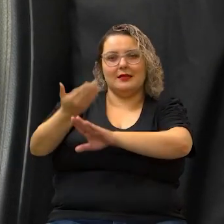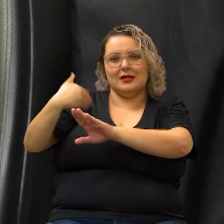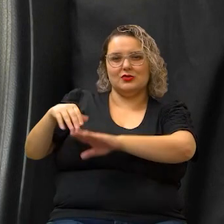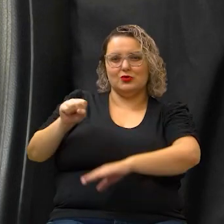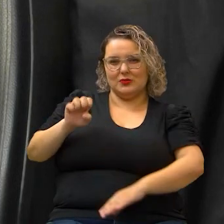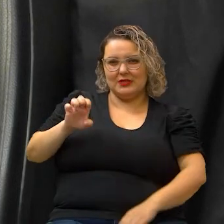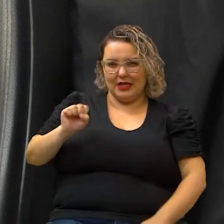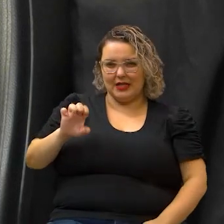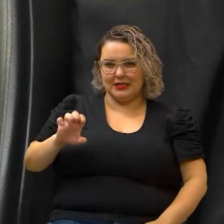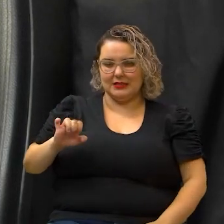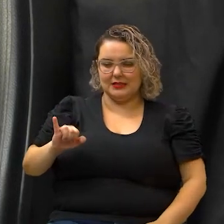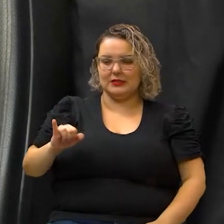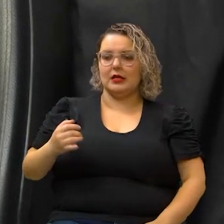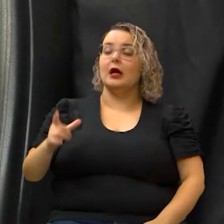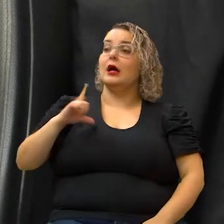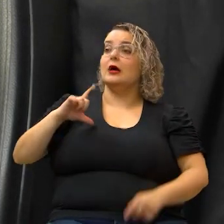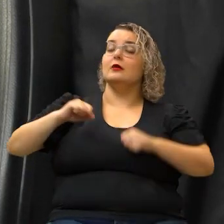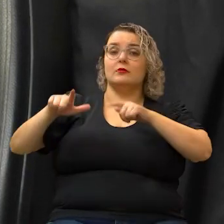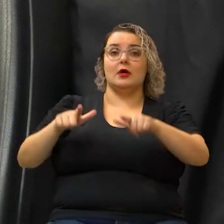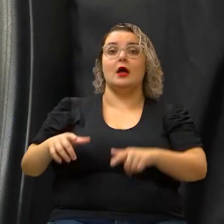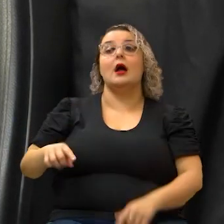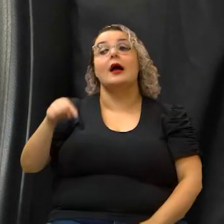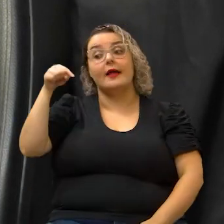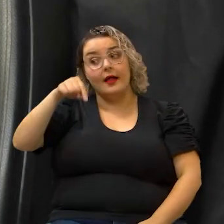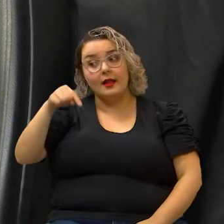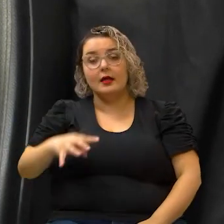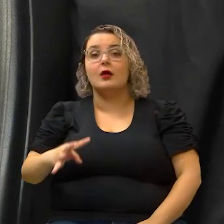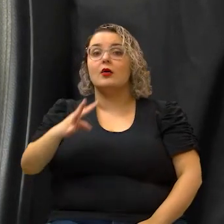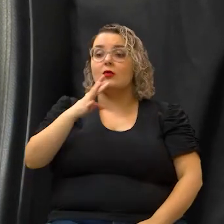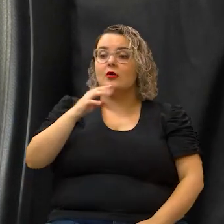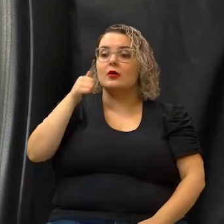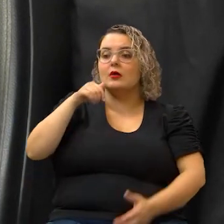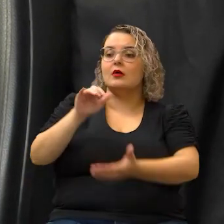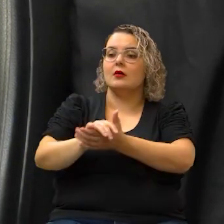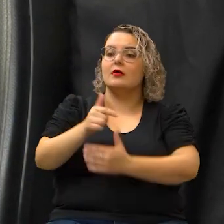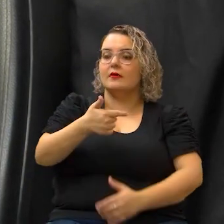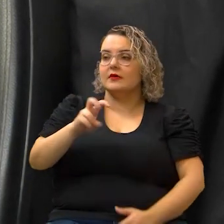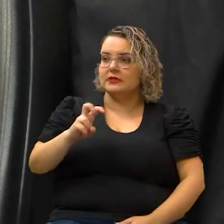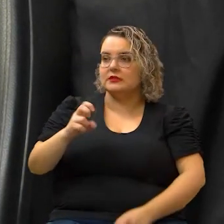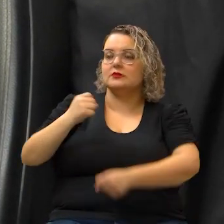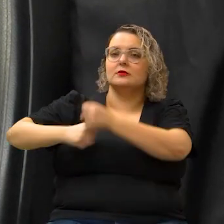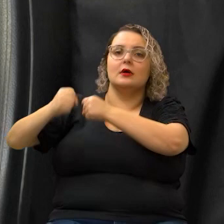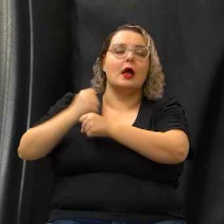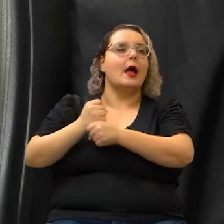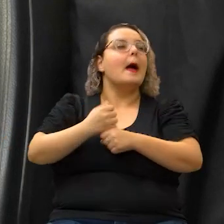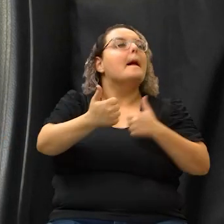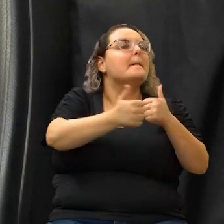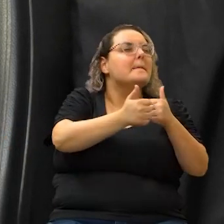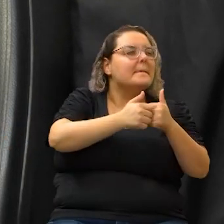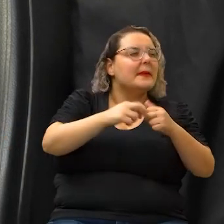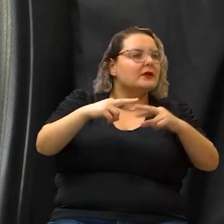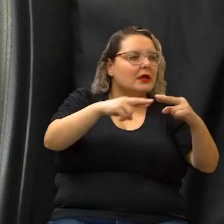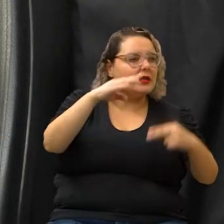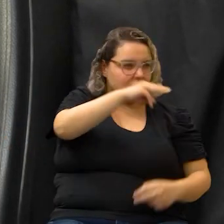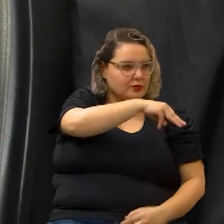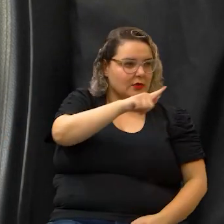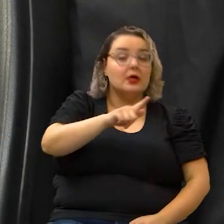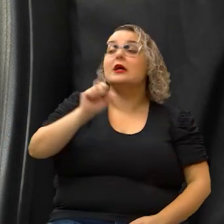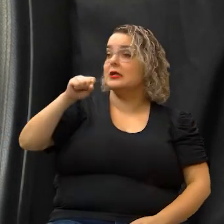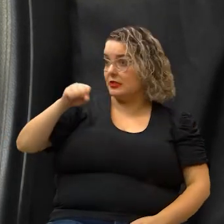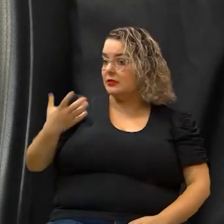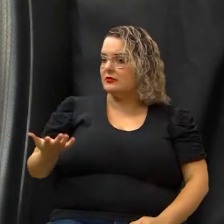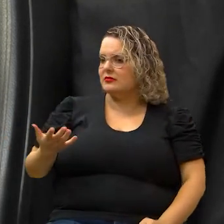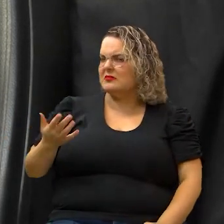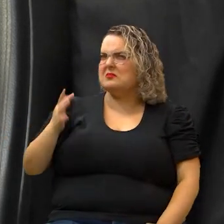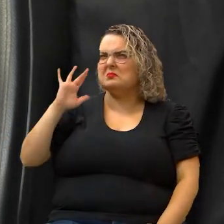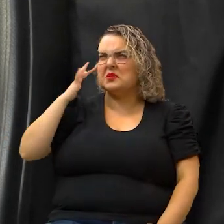naquele templo, teve uma formatura. Ali eu conheci a minha esposa. Perto ali do 25 anos atrás, exatamente. Há 25 anos atrás, porque não, até